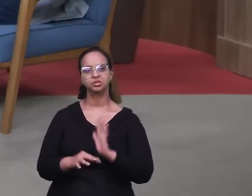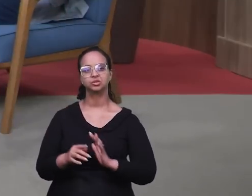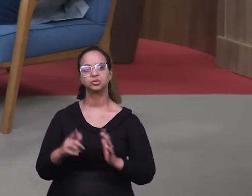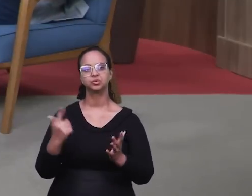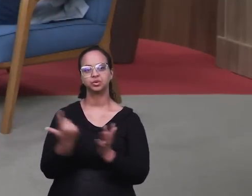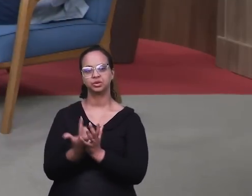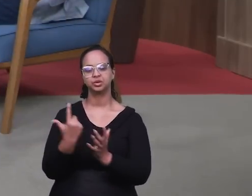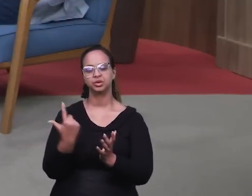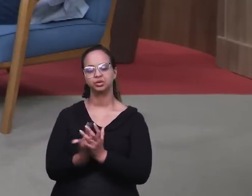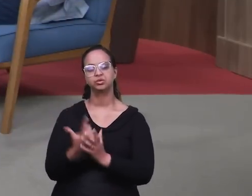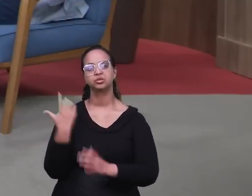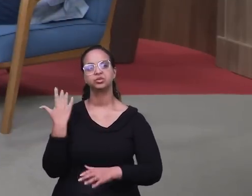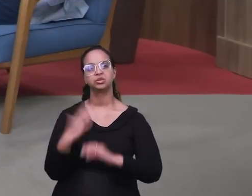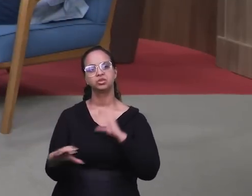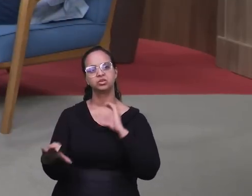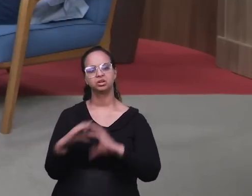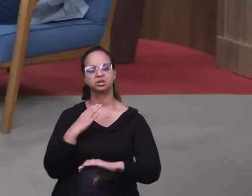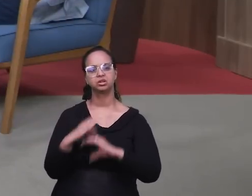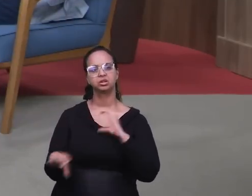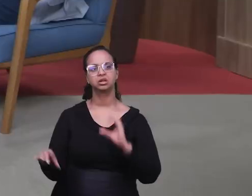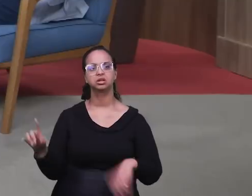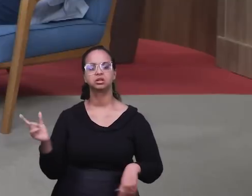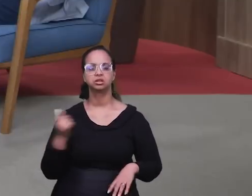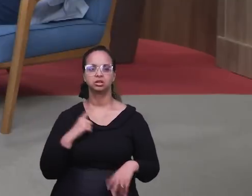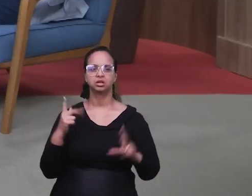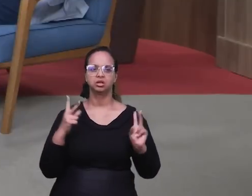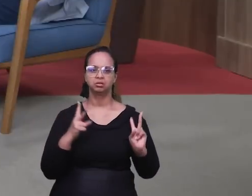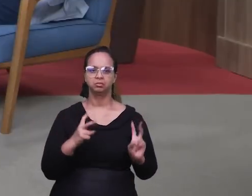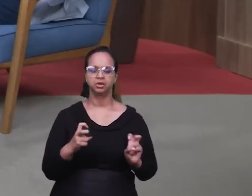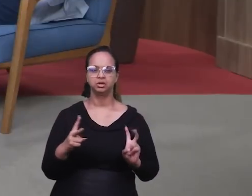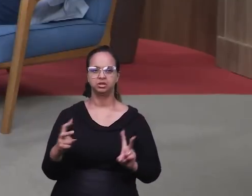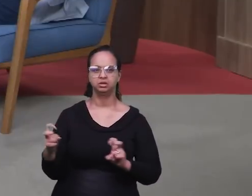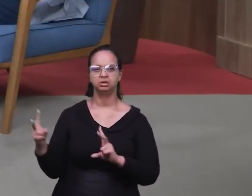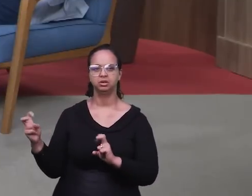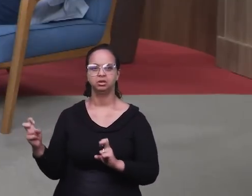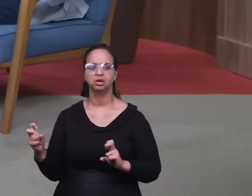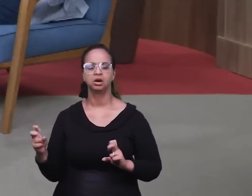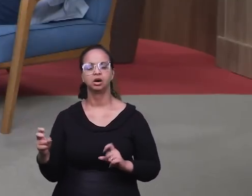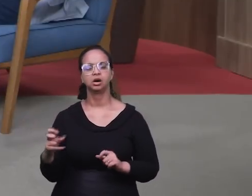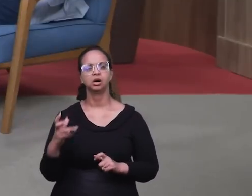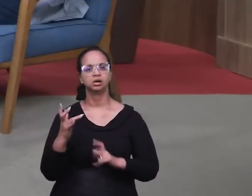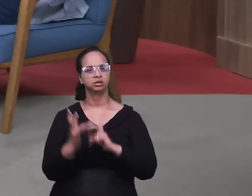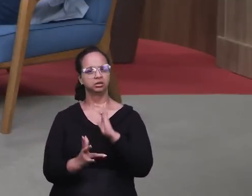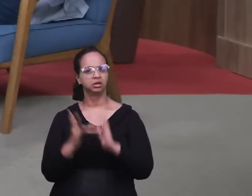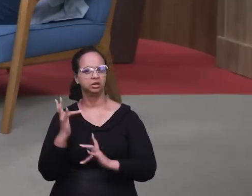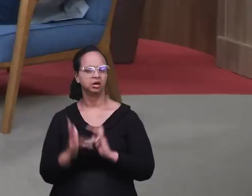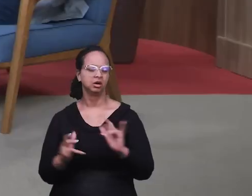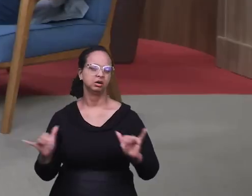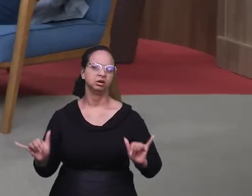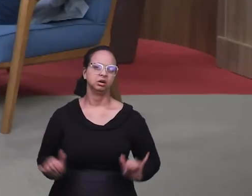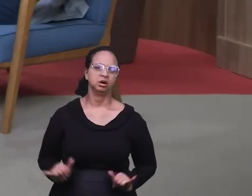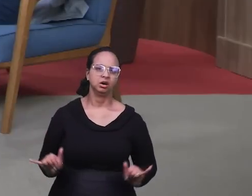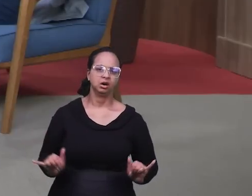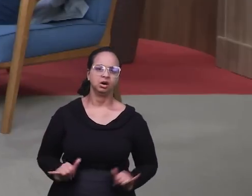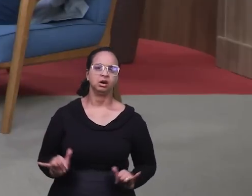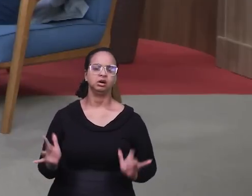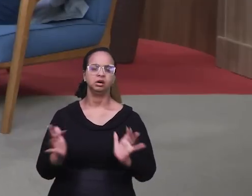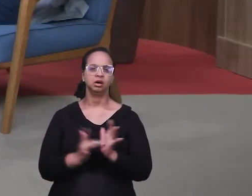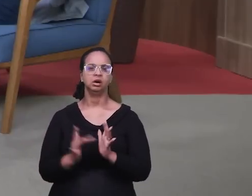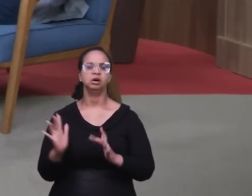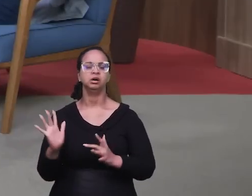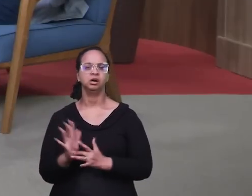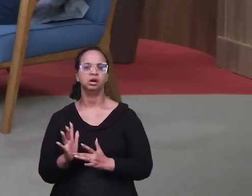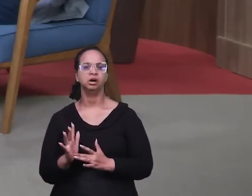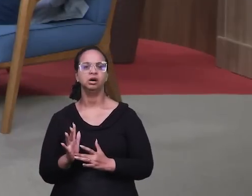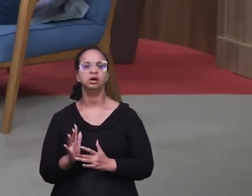você explicar essa percepção da noiva acerca do sofrimento de Jesus. Cantares,